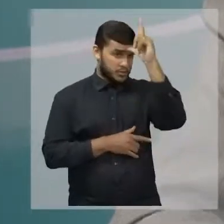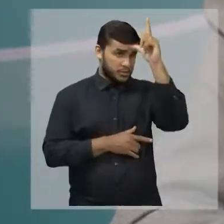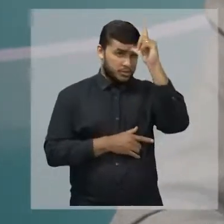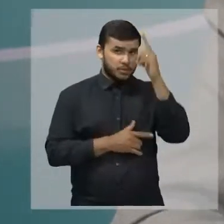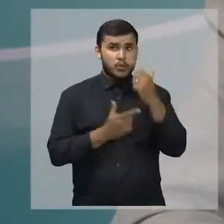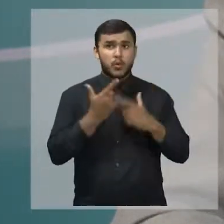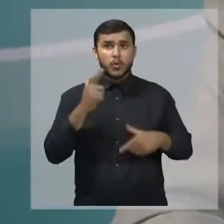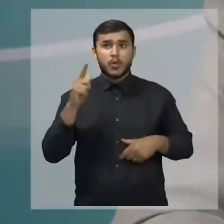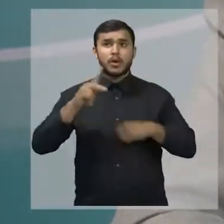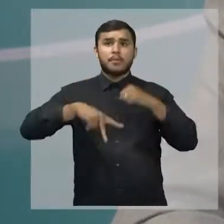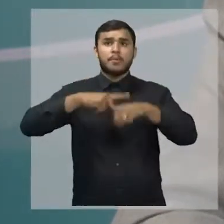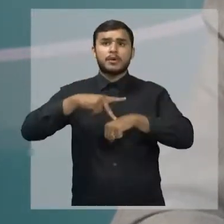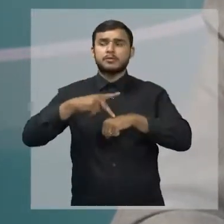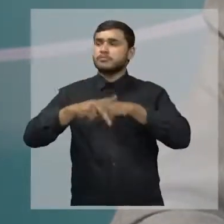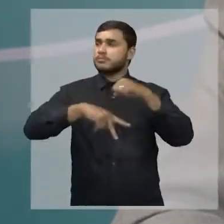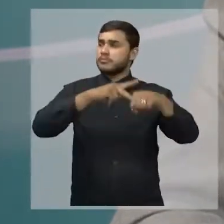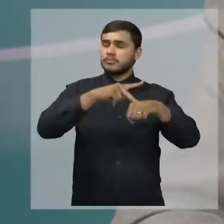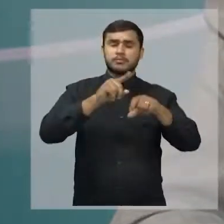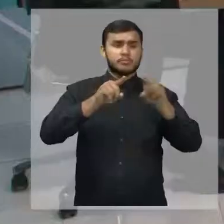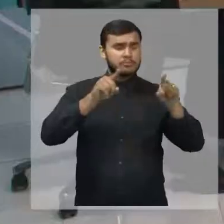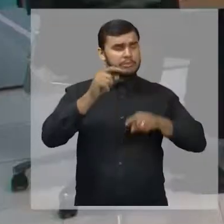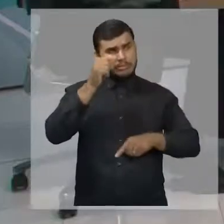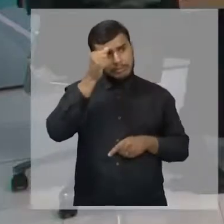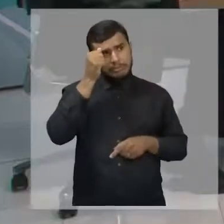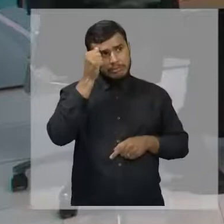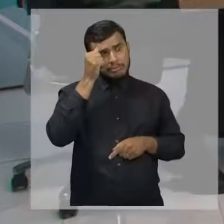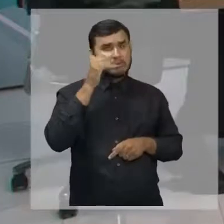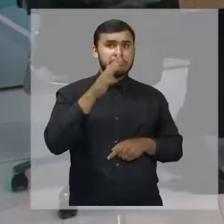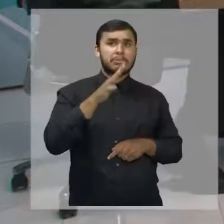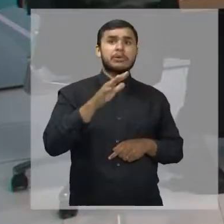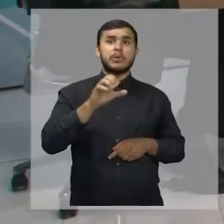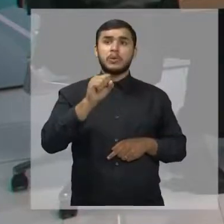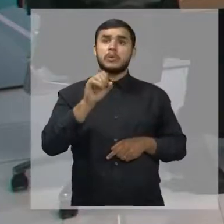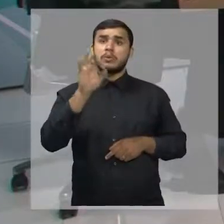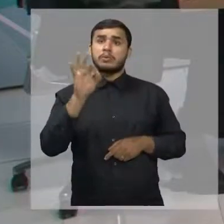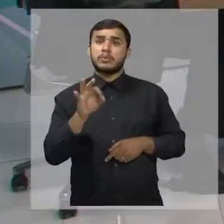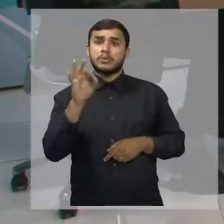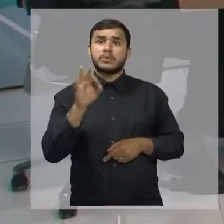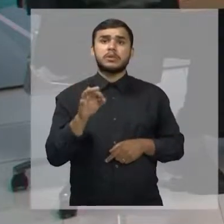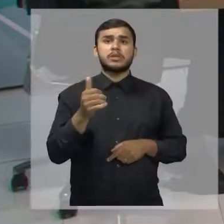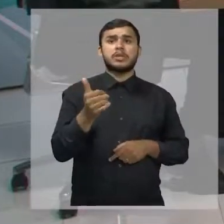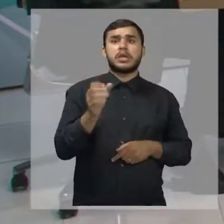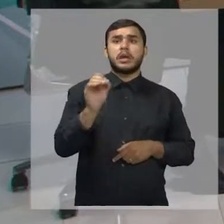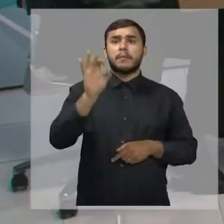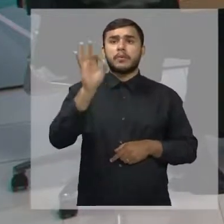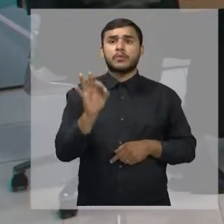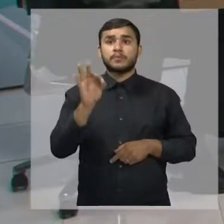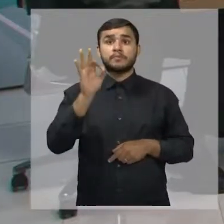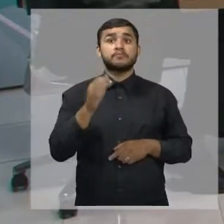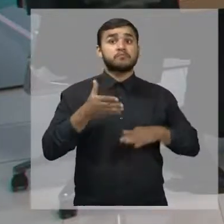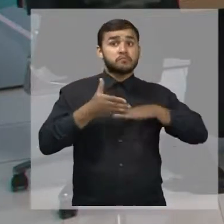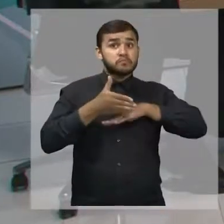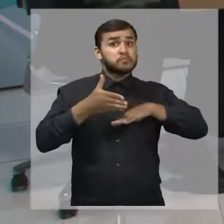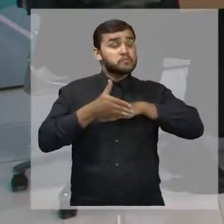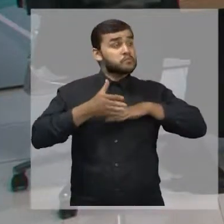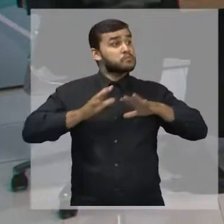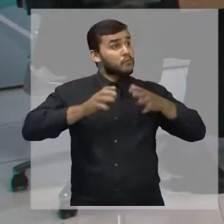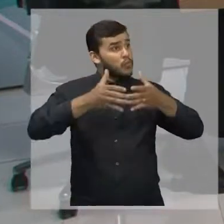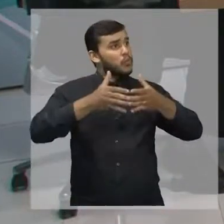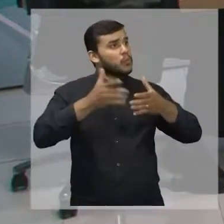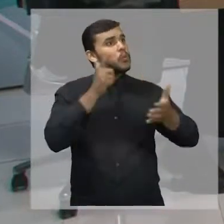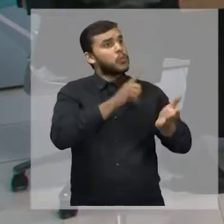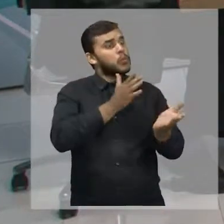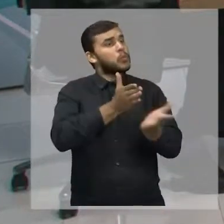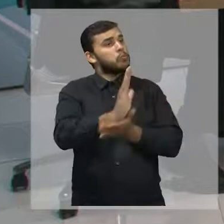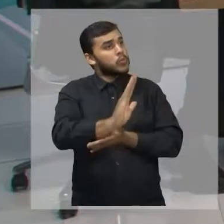algumas, inclusive chegando a 8%, 10% de participação em alguns parlamentos regionais,